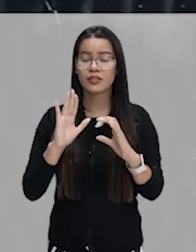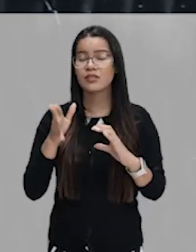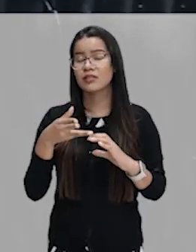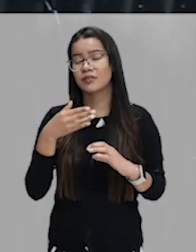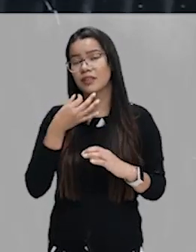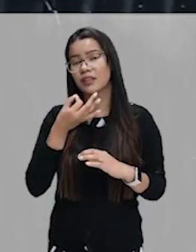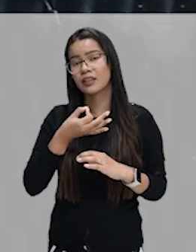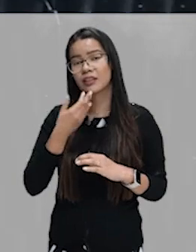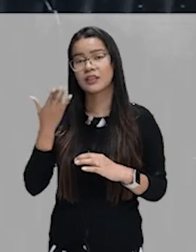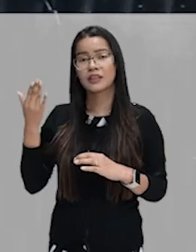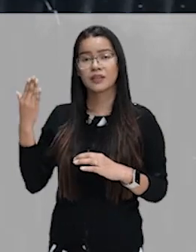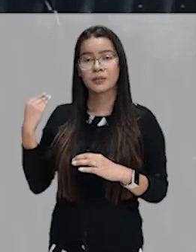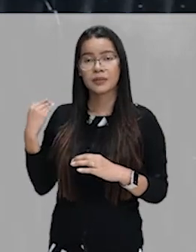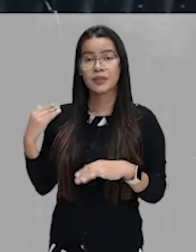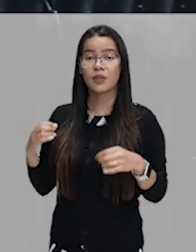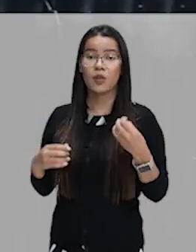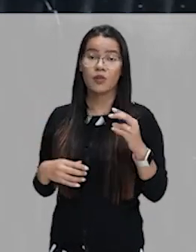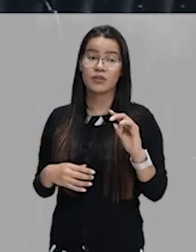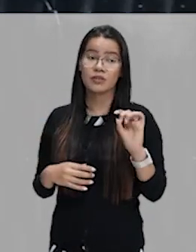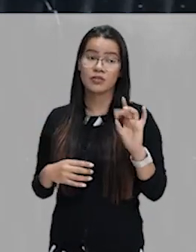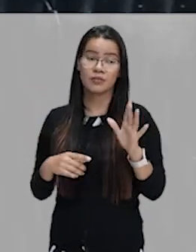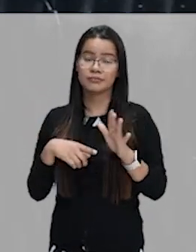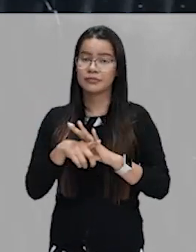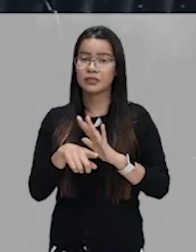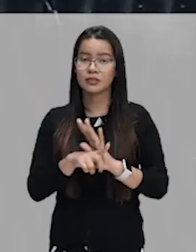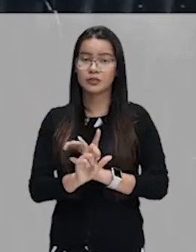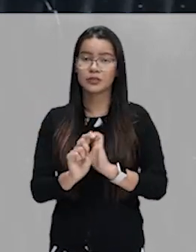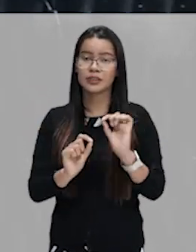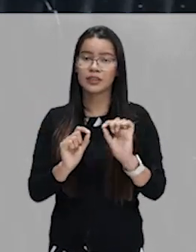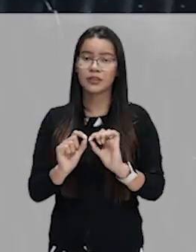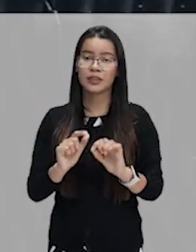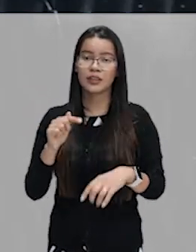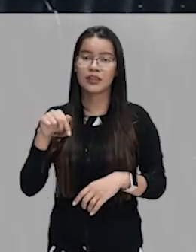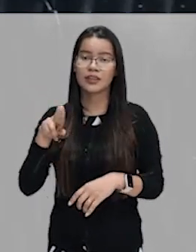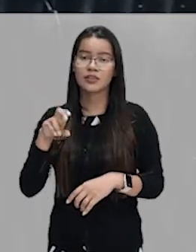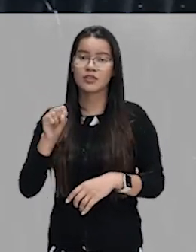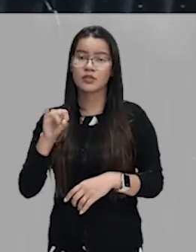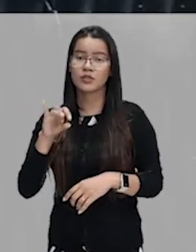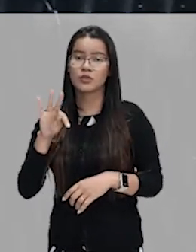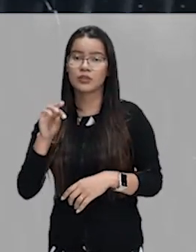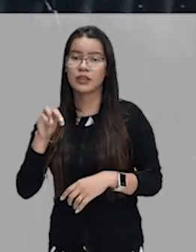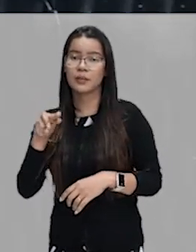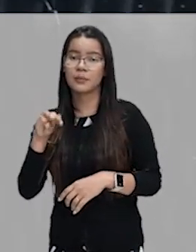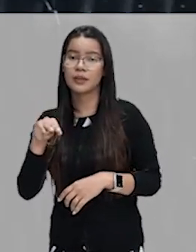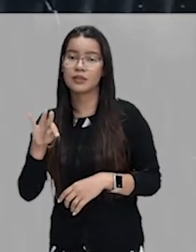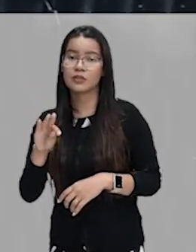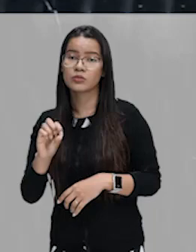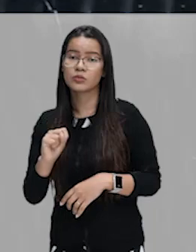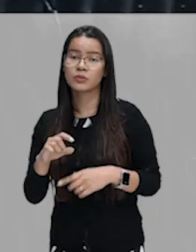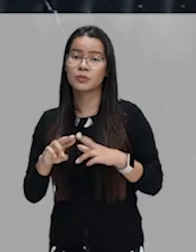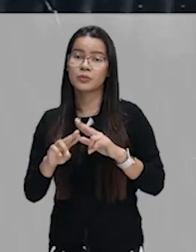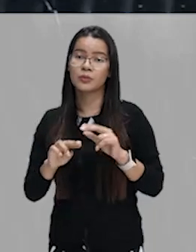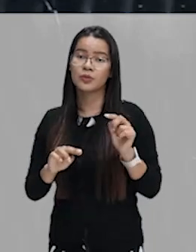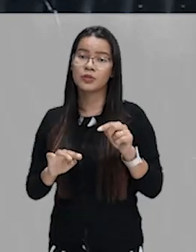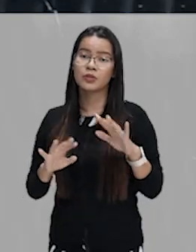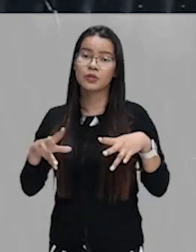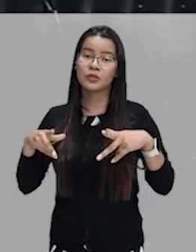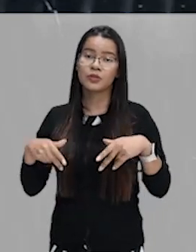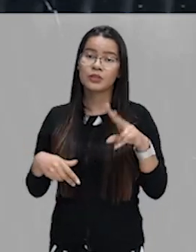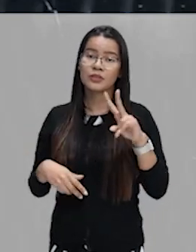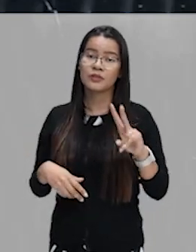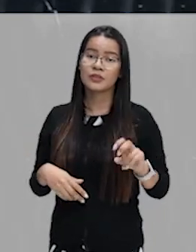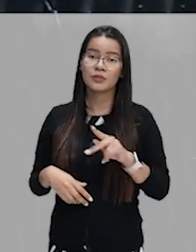mencionada anteriormente, ou você pergunta, que são os questionamentos. Então, por isso que toda vez que o professor vai trabalhar verbo